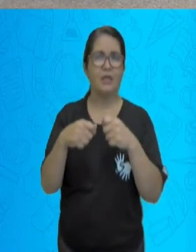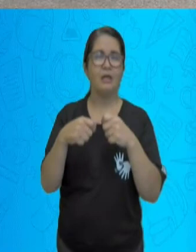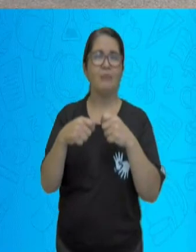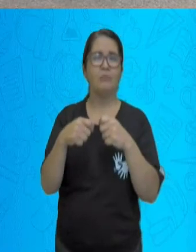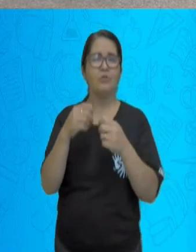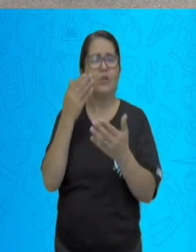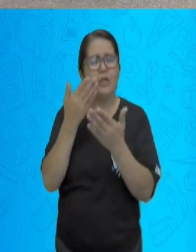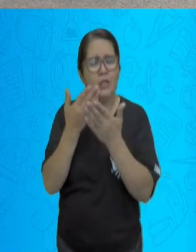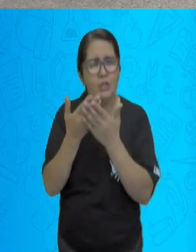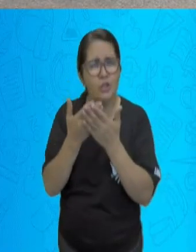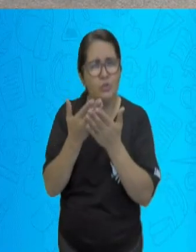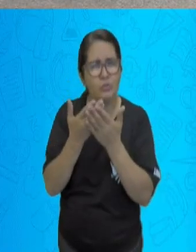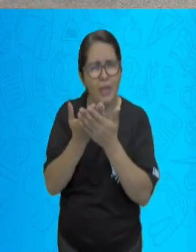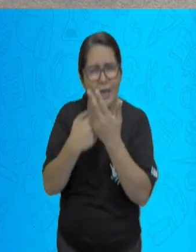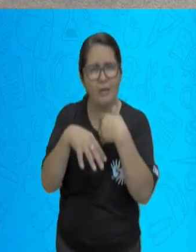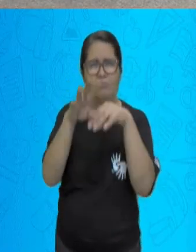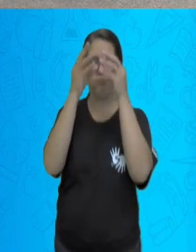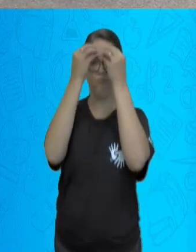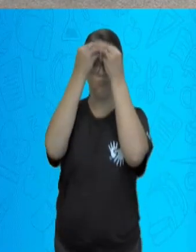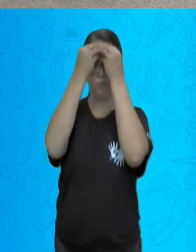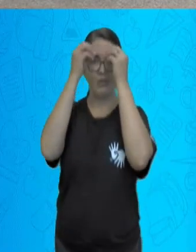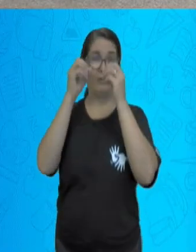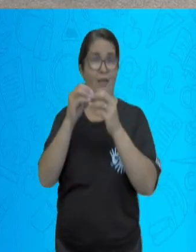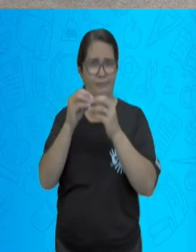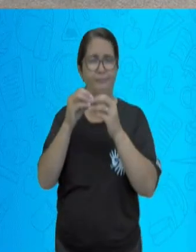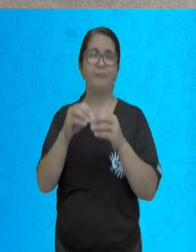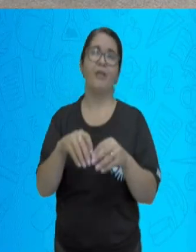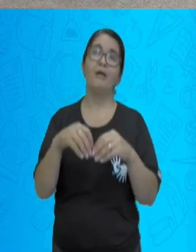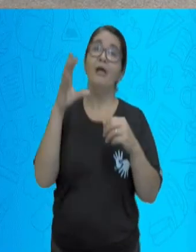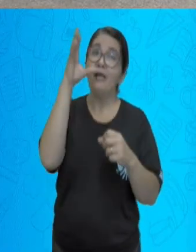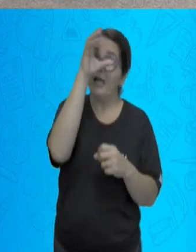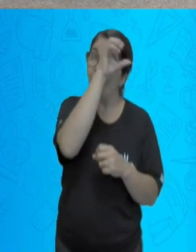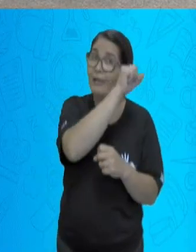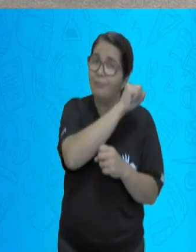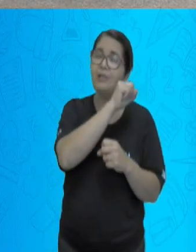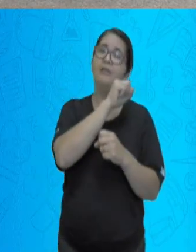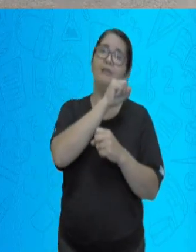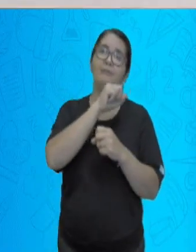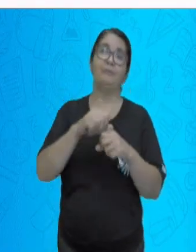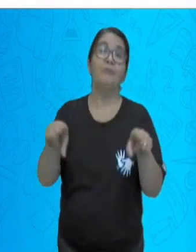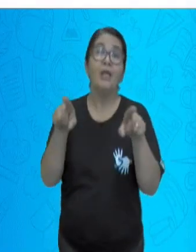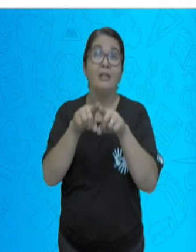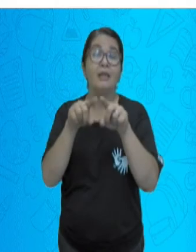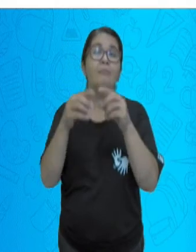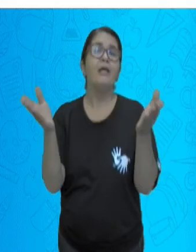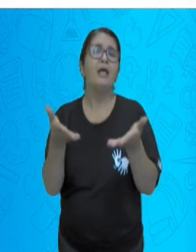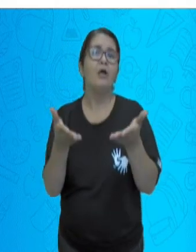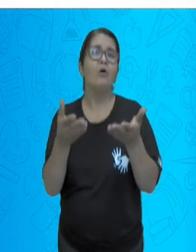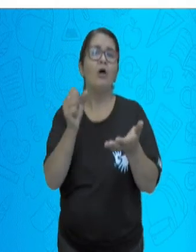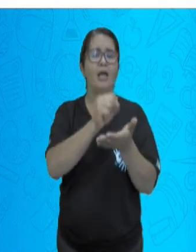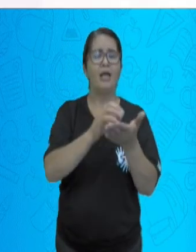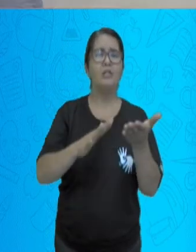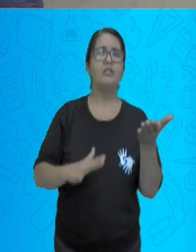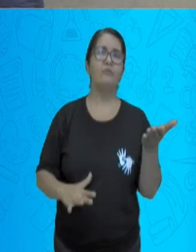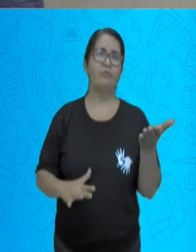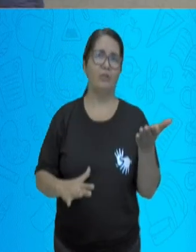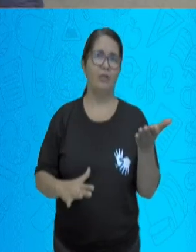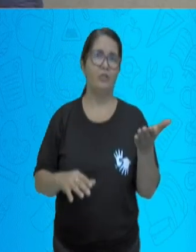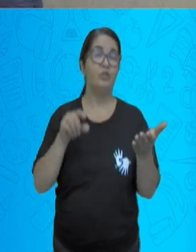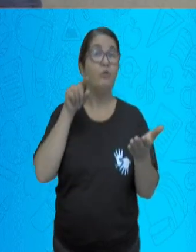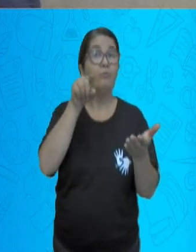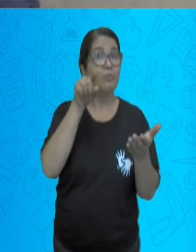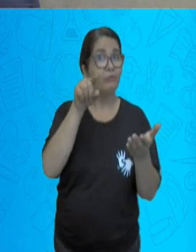entender esse universo dos substantivos. Aqui, em específico, o exercício vai trazer sobre o